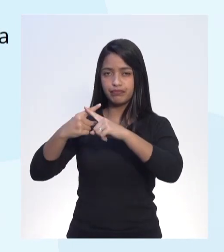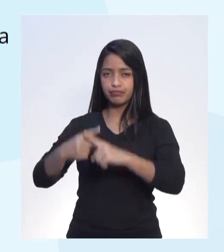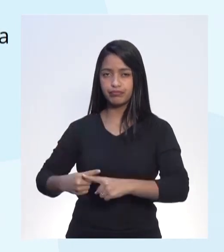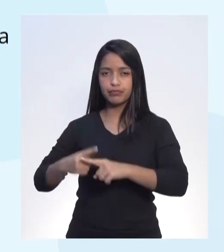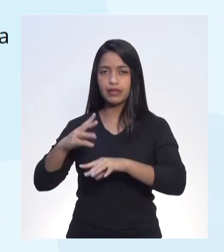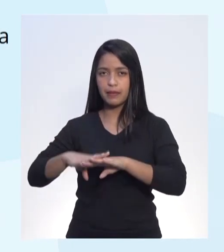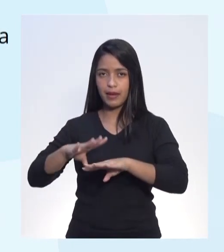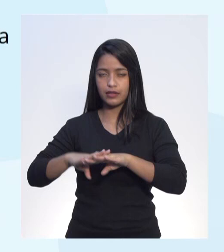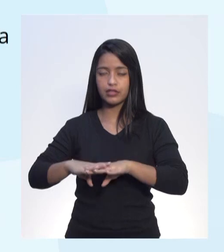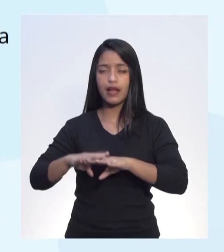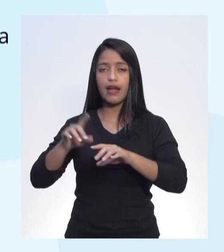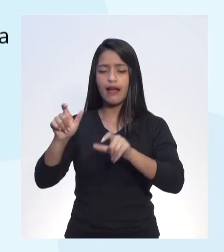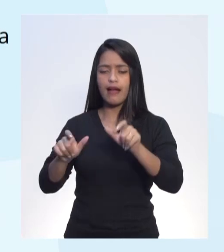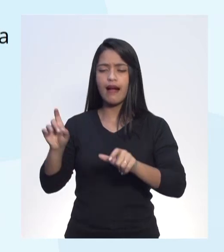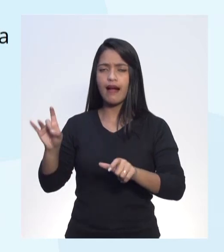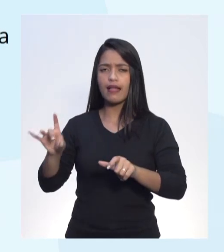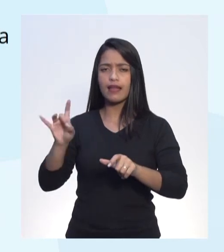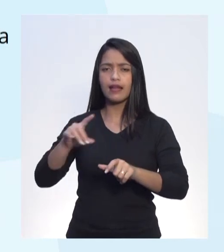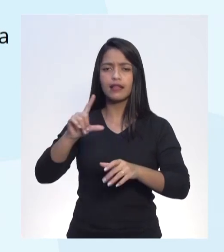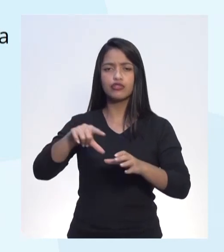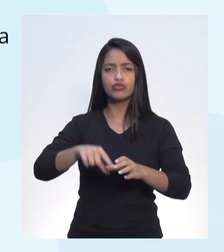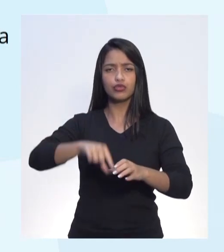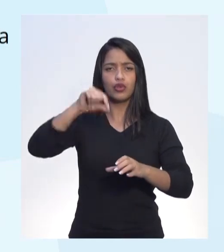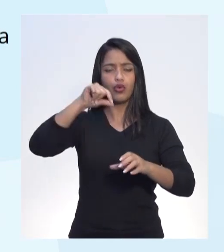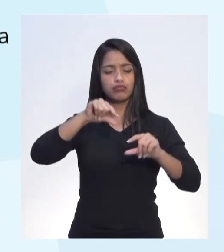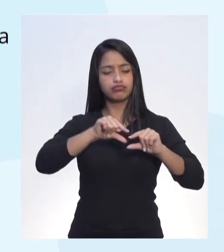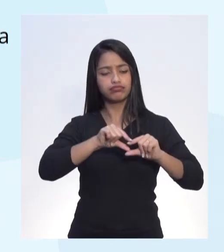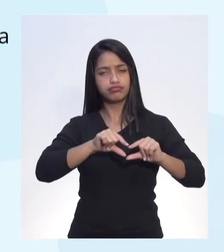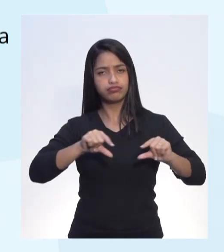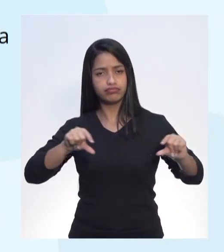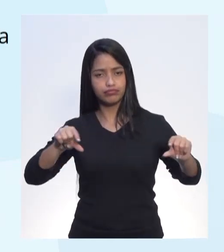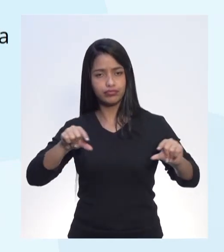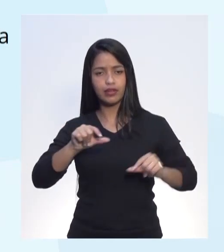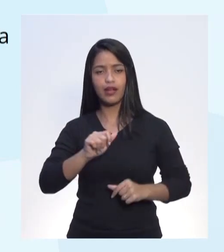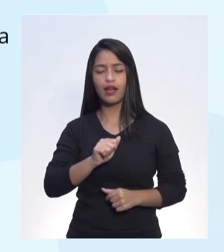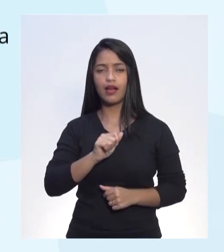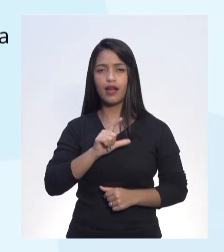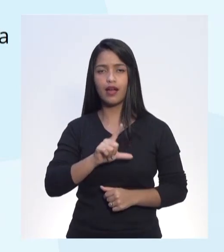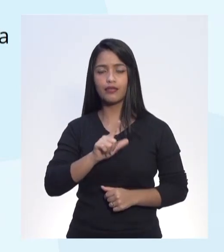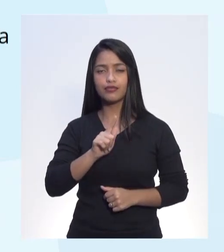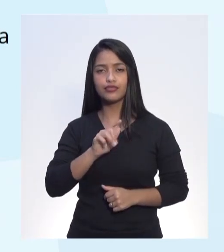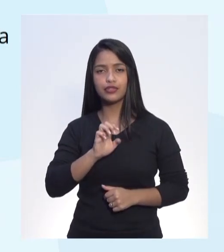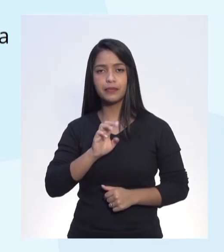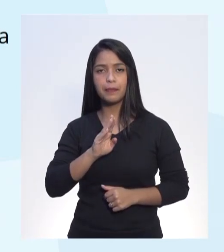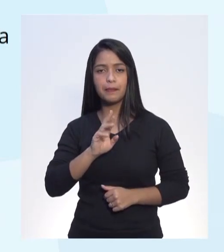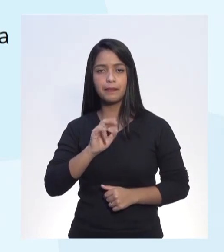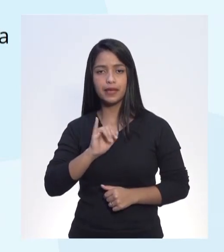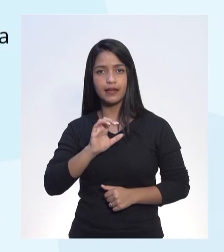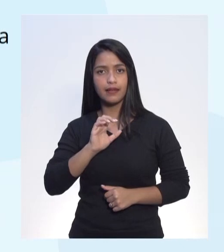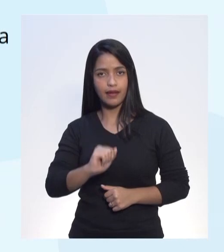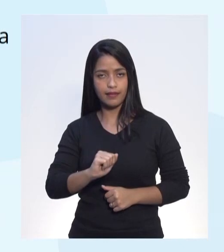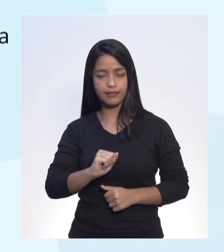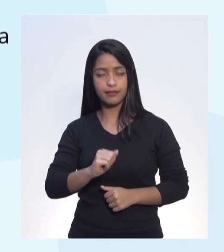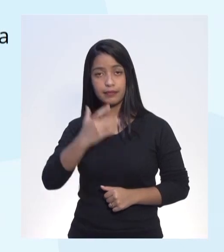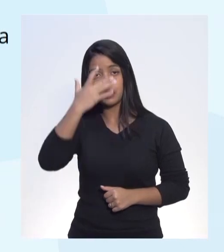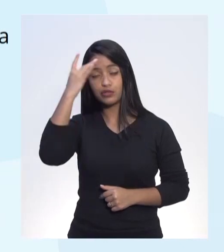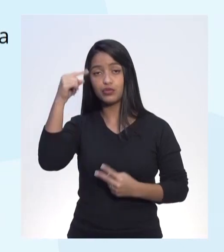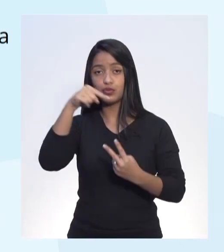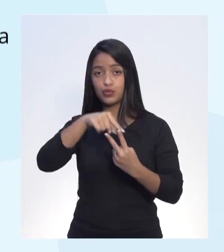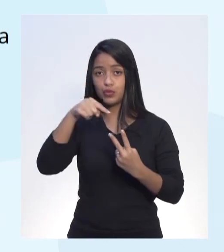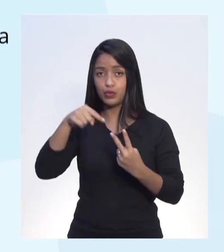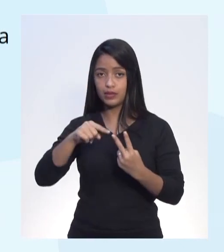candidato sorteou uma expressão algébrica. Tudo bem? Então, tem 2 expressões algébricas ali. Ok? Do candidato 1 e do